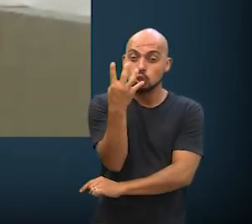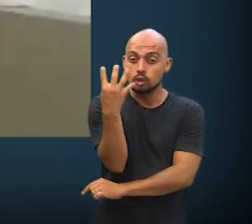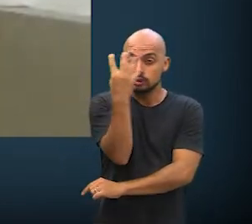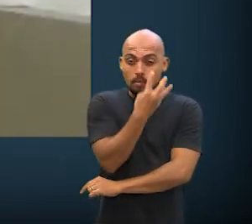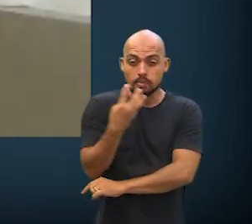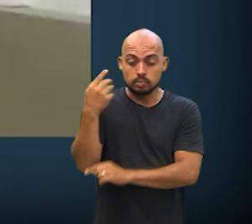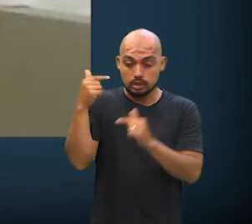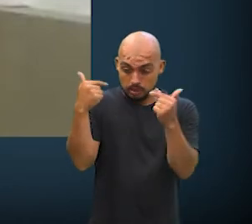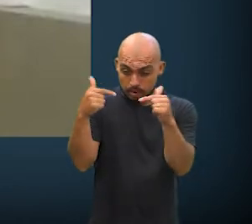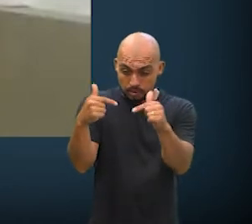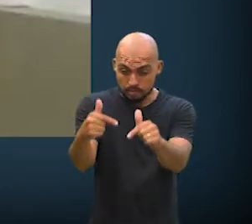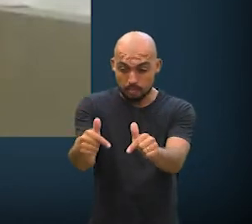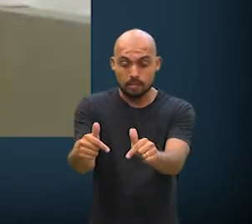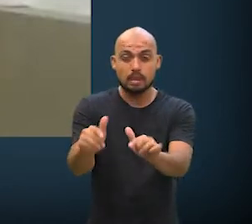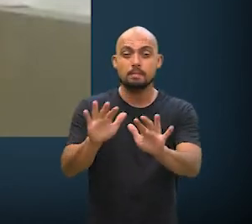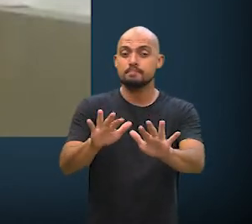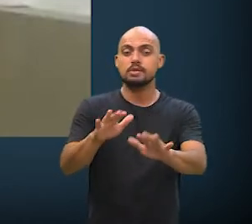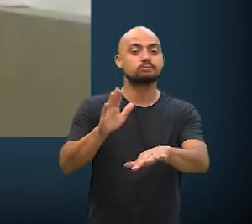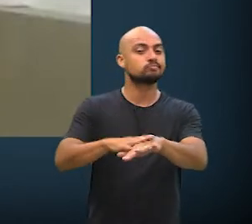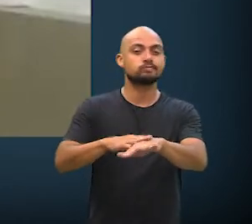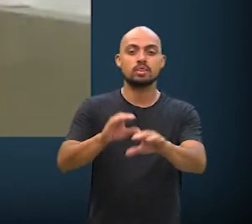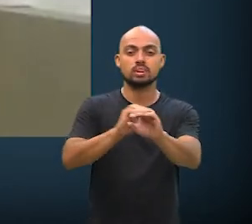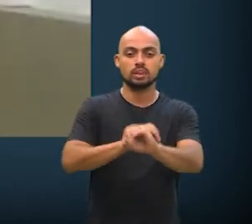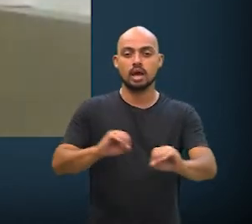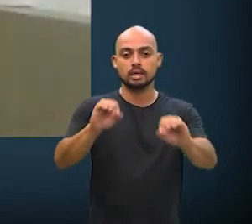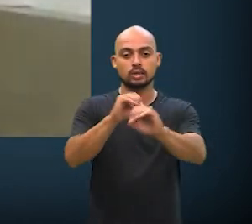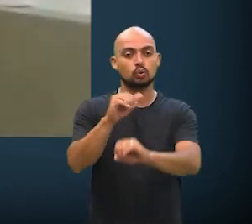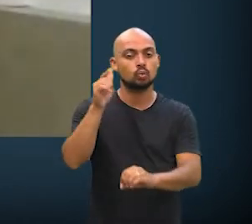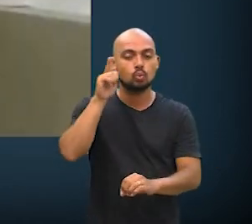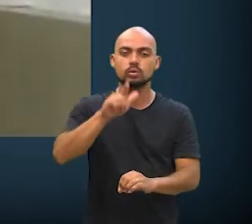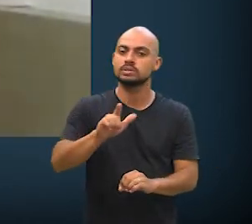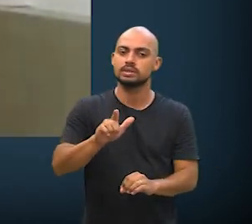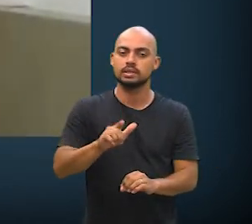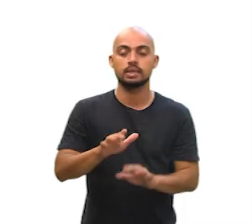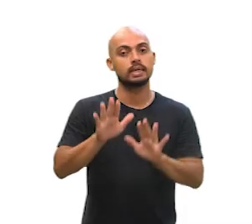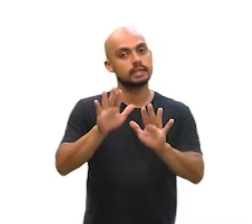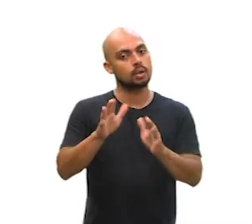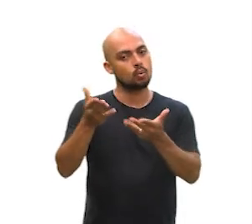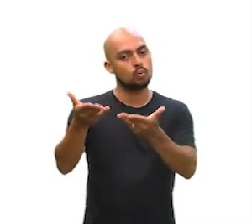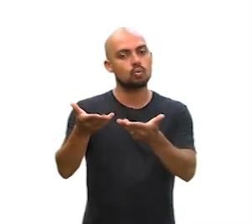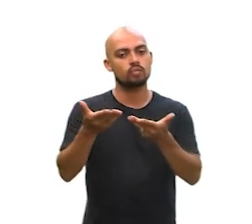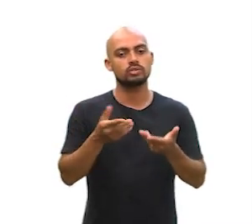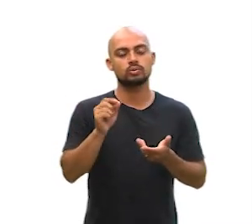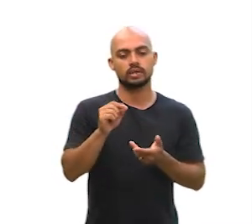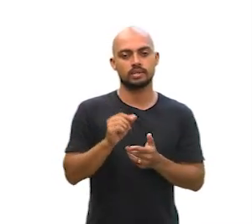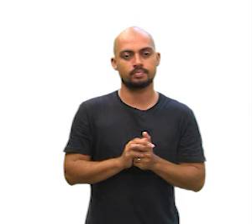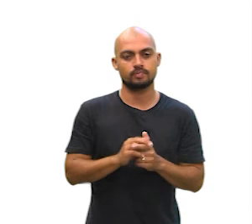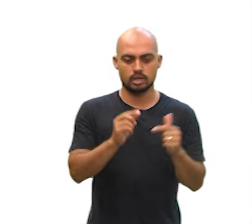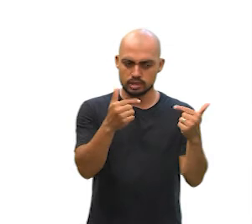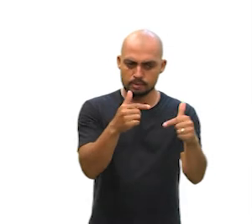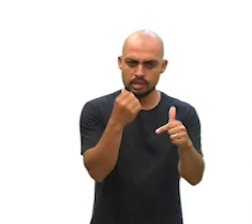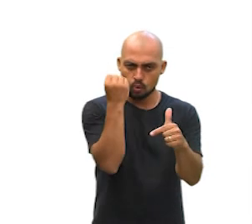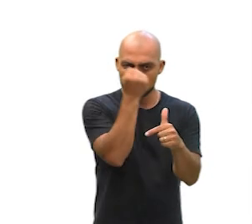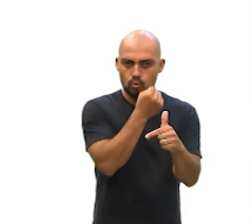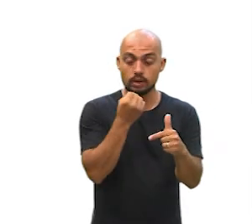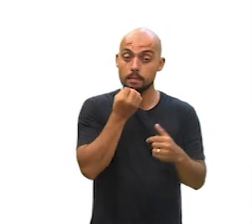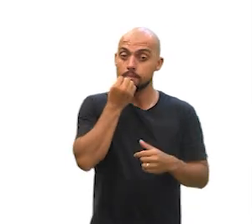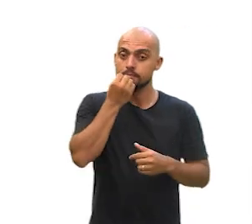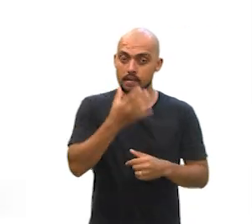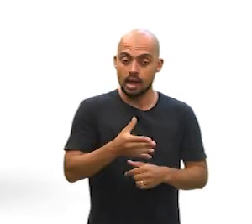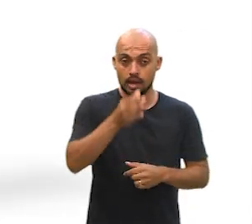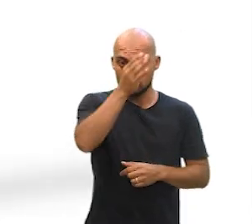Não resolve nada, não faz nada. Então, que tal, né? Meu convite é que tal fazer 8 horas bem feita, deixar o